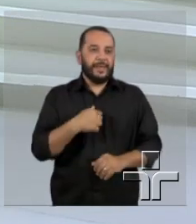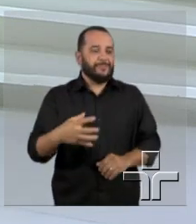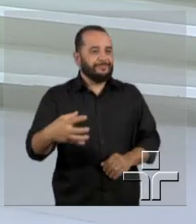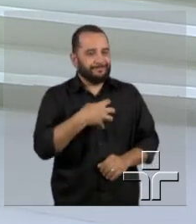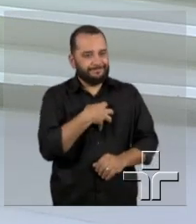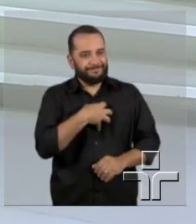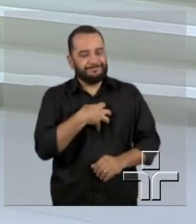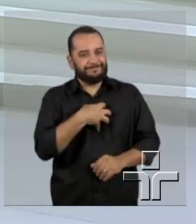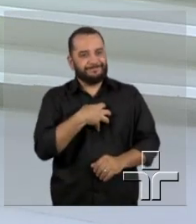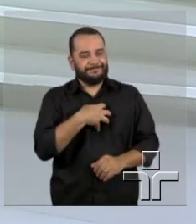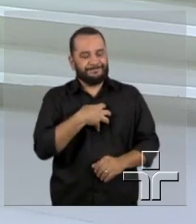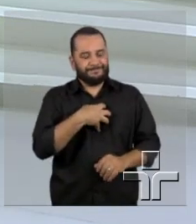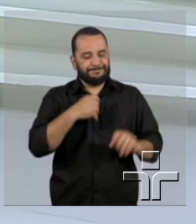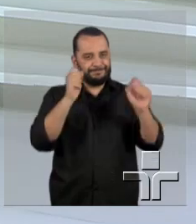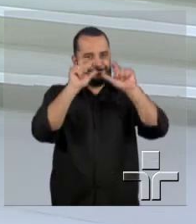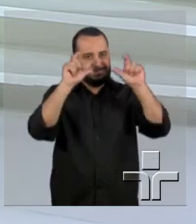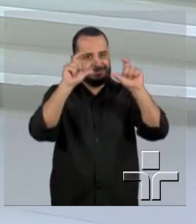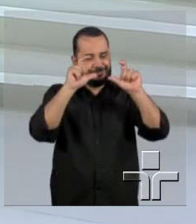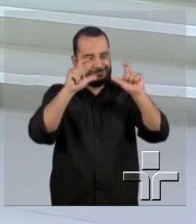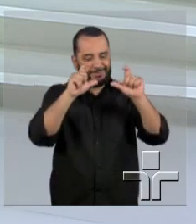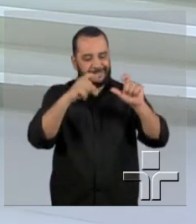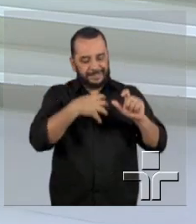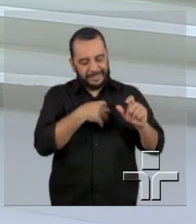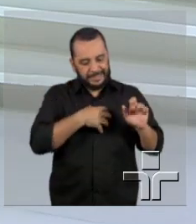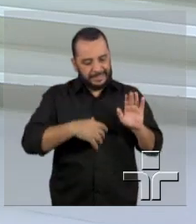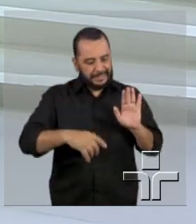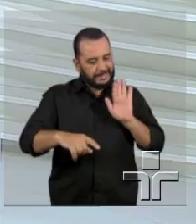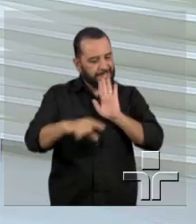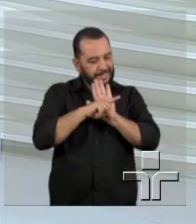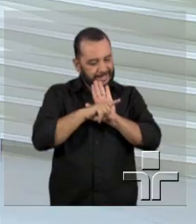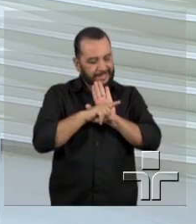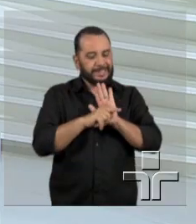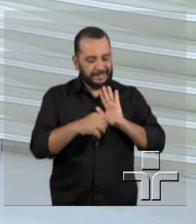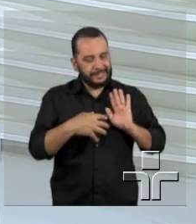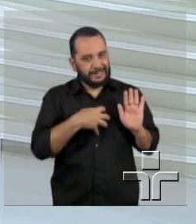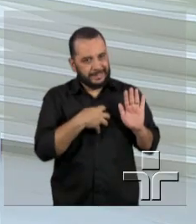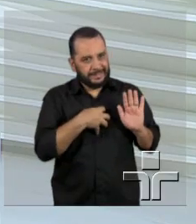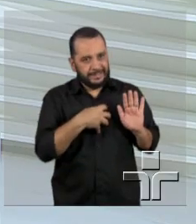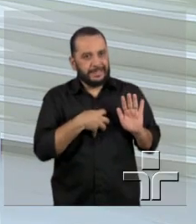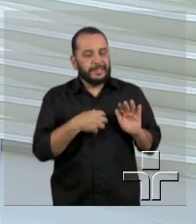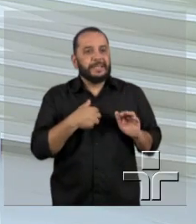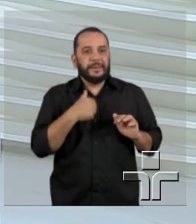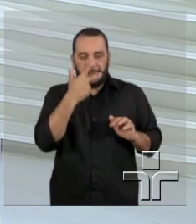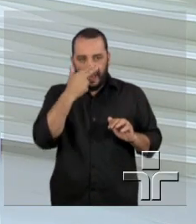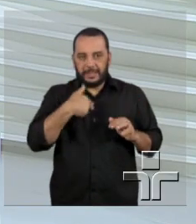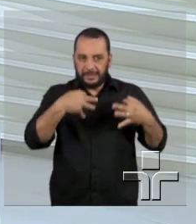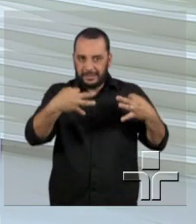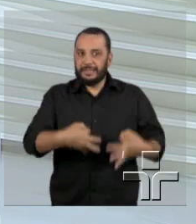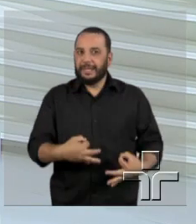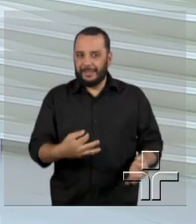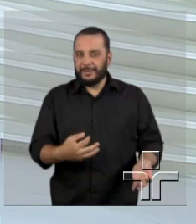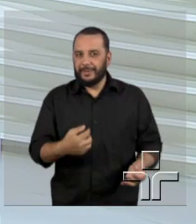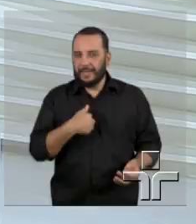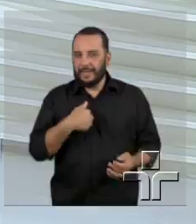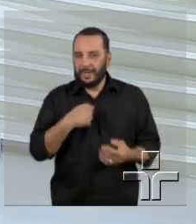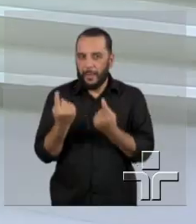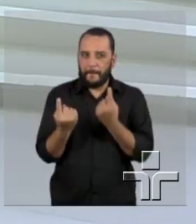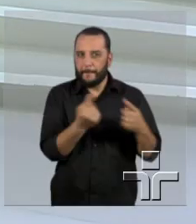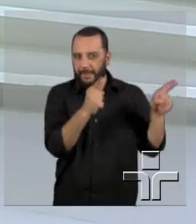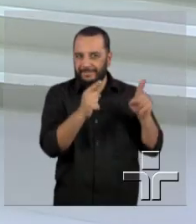com a divulgação desses diálogos. Parece que eu estava certo quando fiz aquela crítica, não